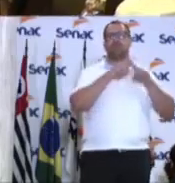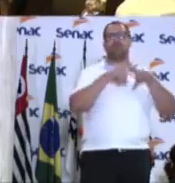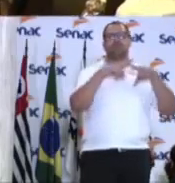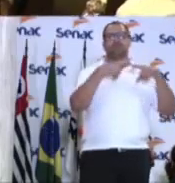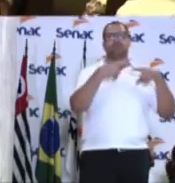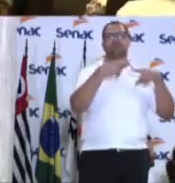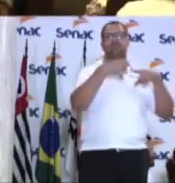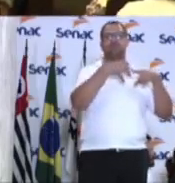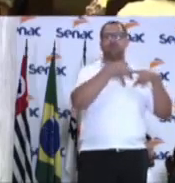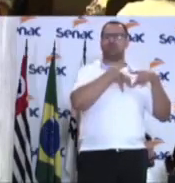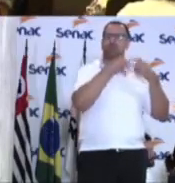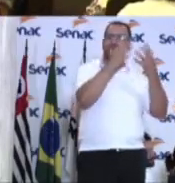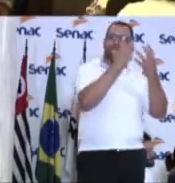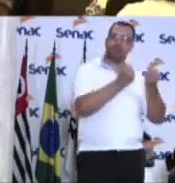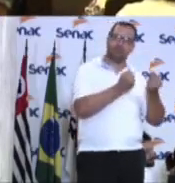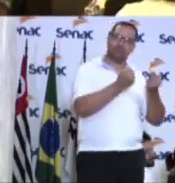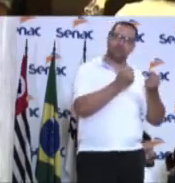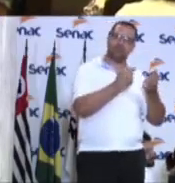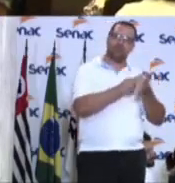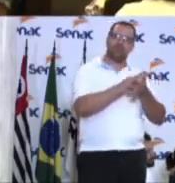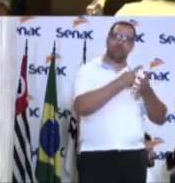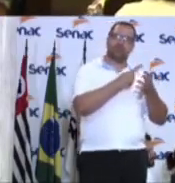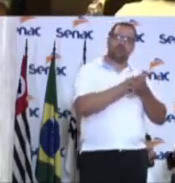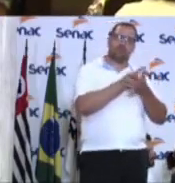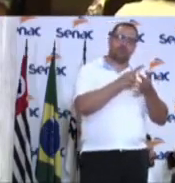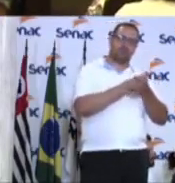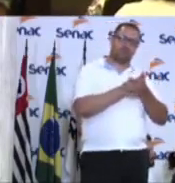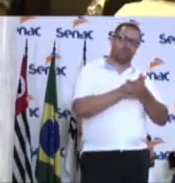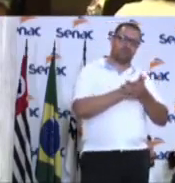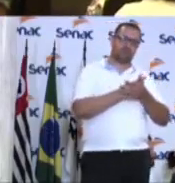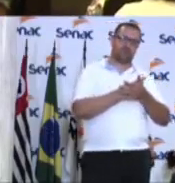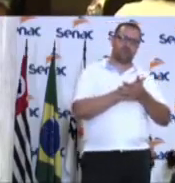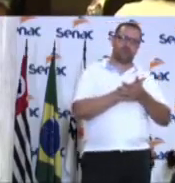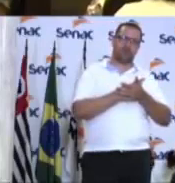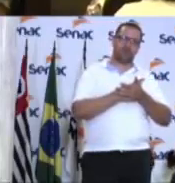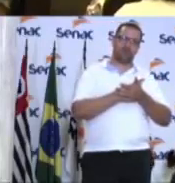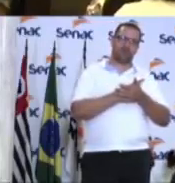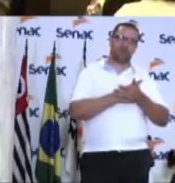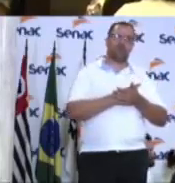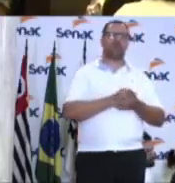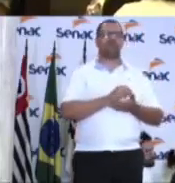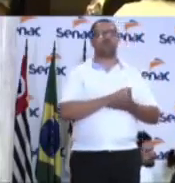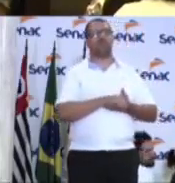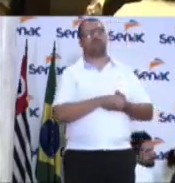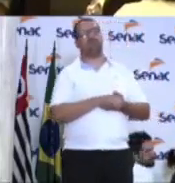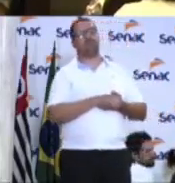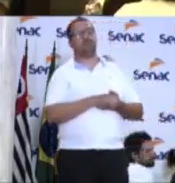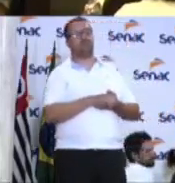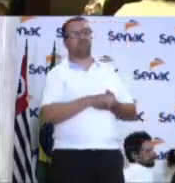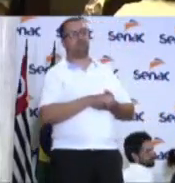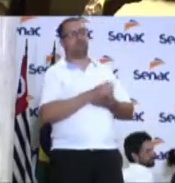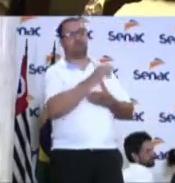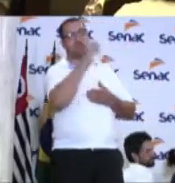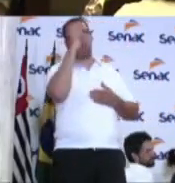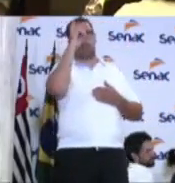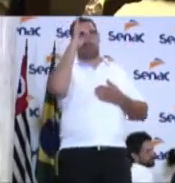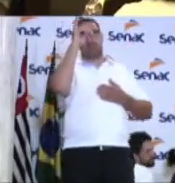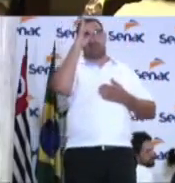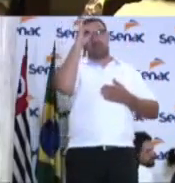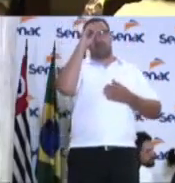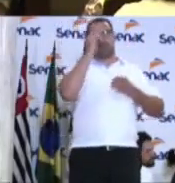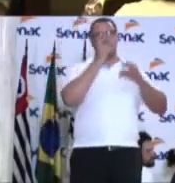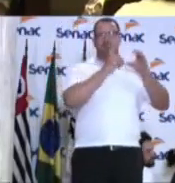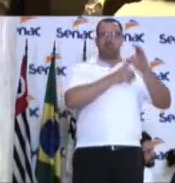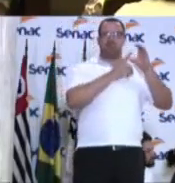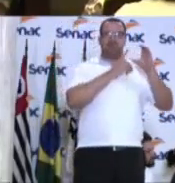da aprovação tem um medo muito grande. Então, todos eles querem o case, mas na hora de aprovar é mais complexo. E eu me lembro que teve um cliente que